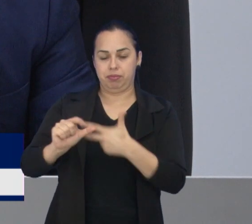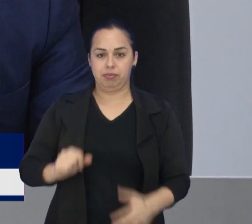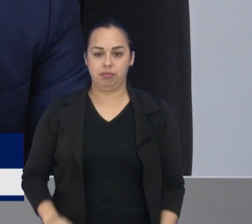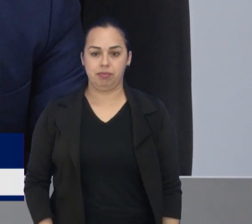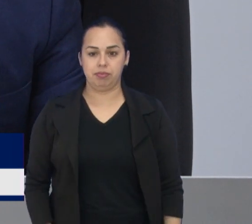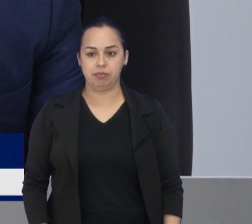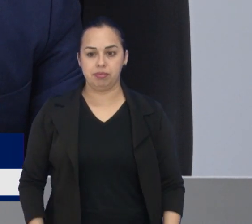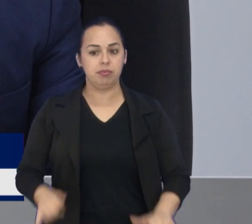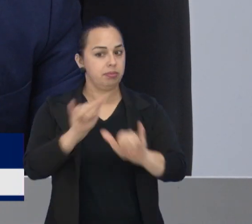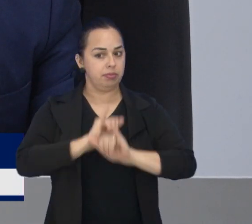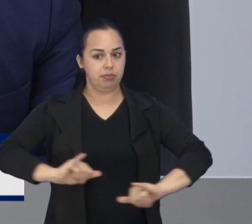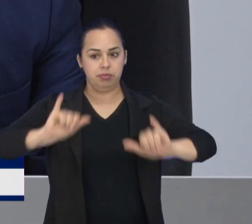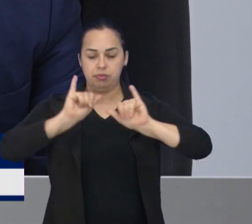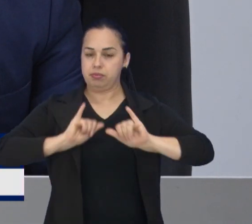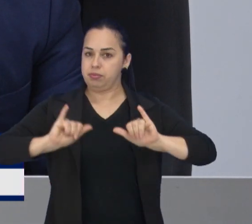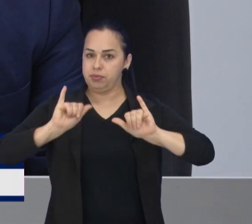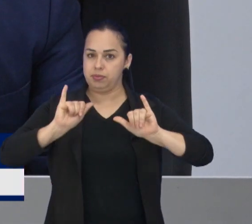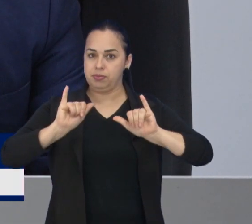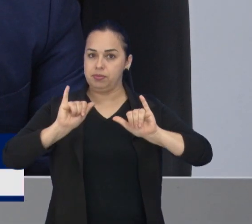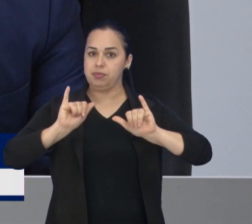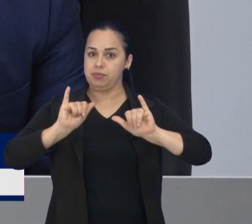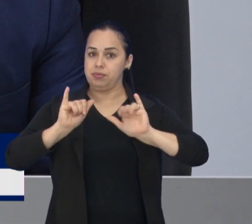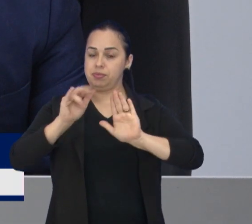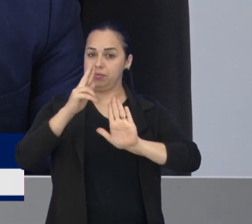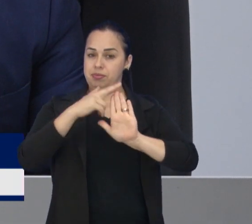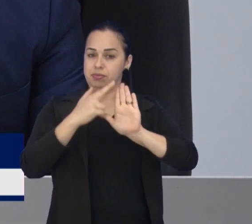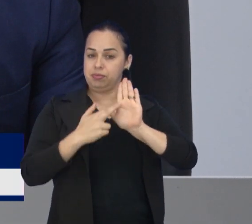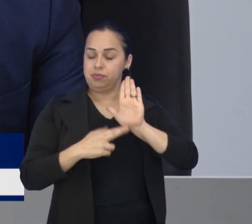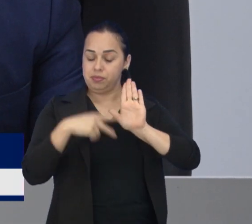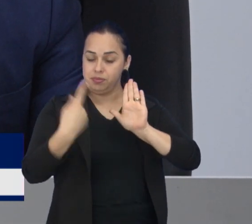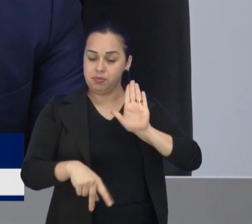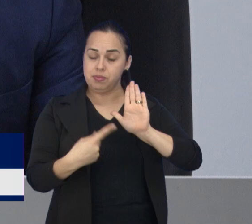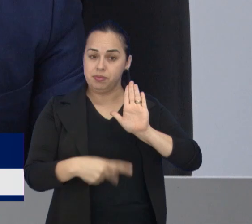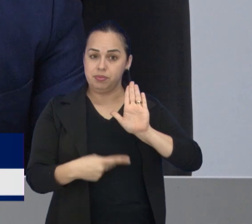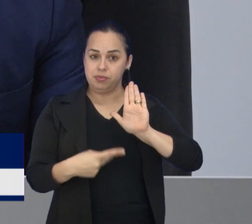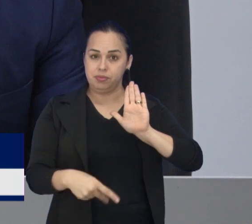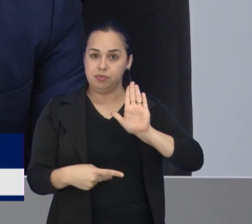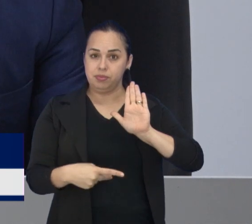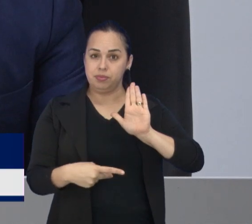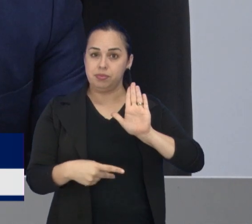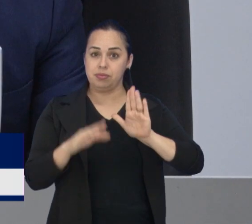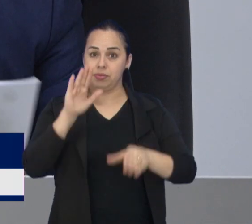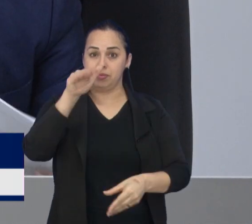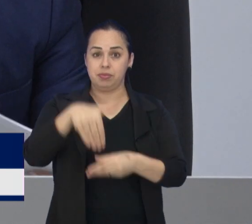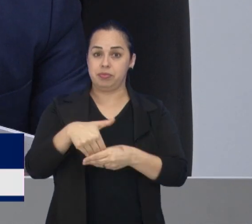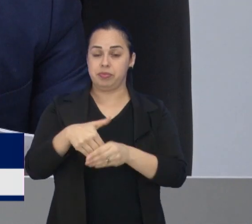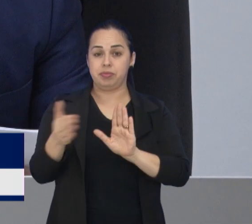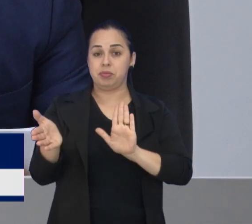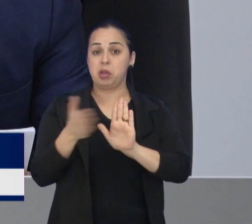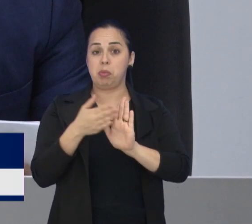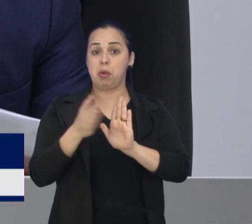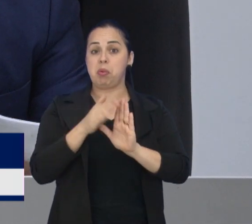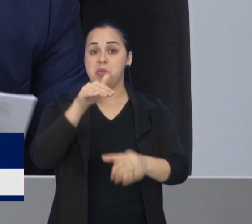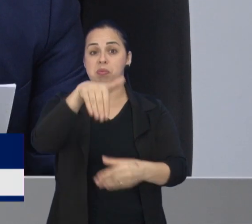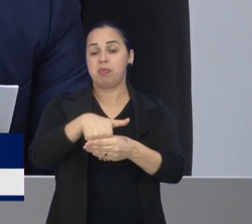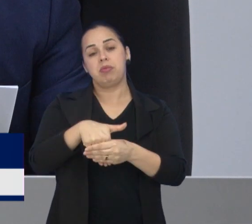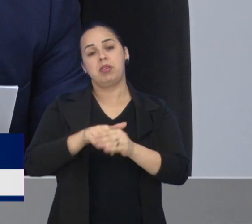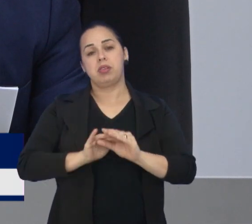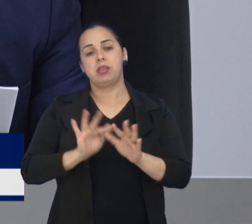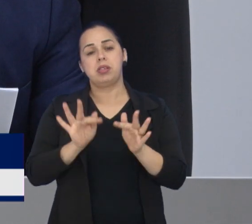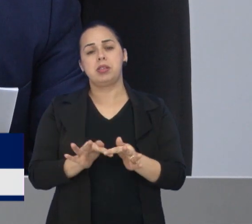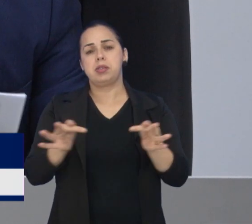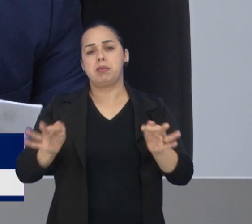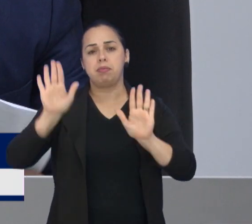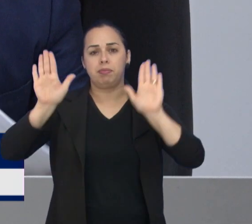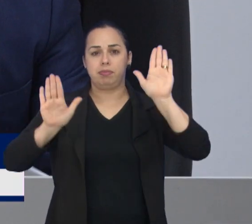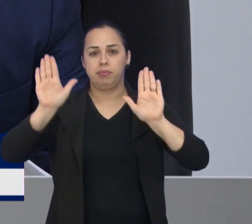legislatura. Informo a todos os presentes que, nos termos regimentais, a votação das proposituras se dará de forma